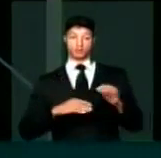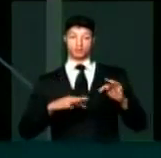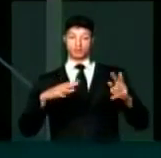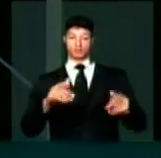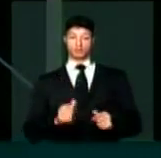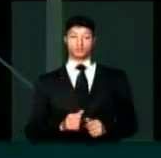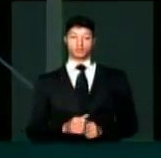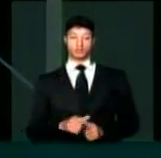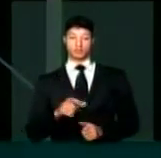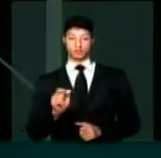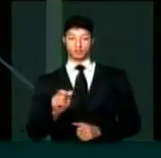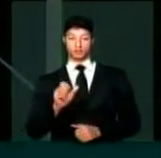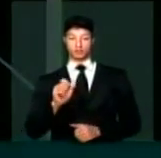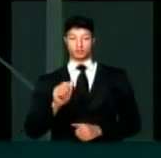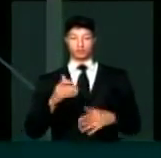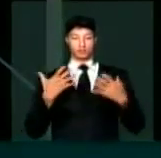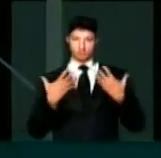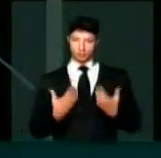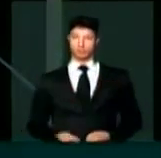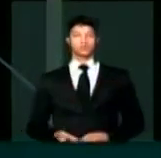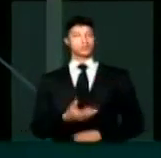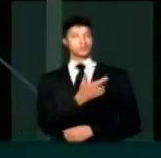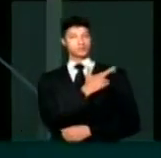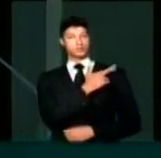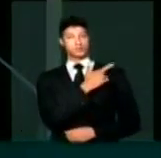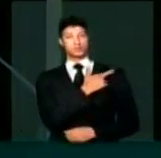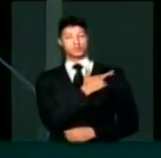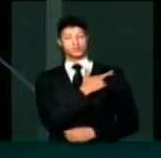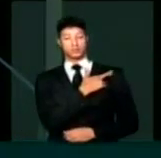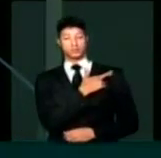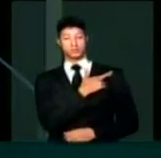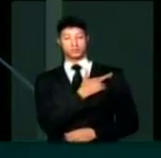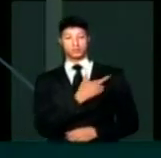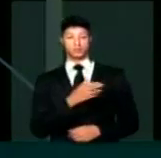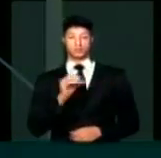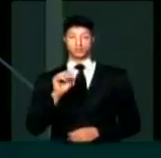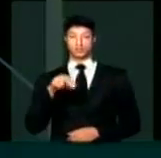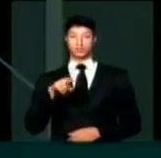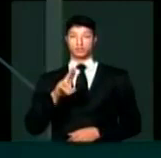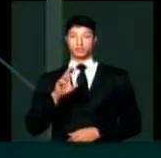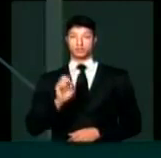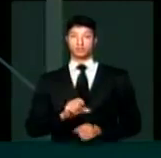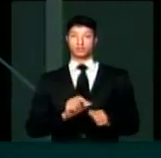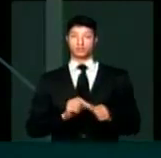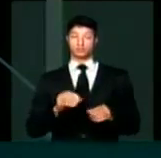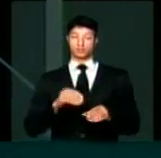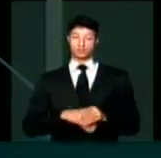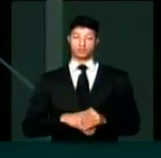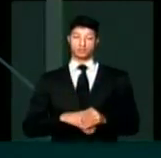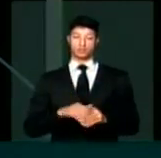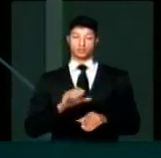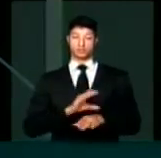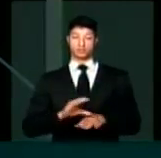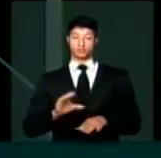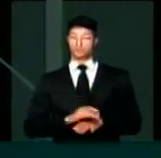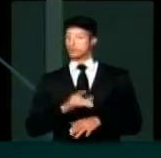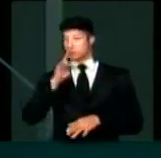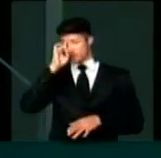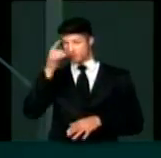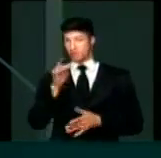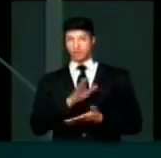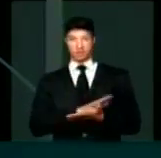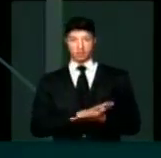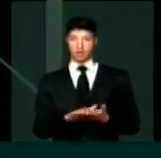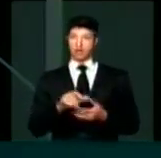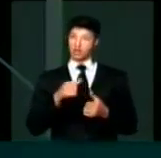que a União assuma a sua responsabilidade, o ônus estabelecido na Constituição. Não inventamos